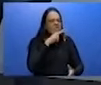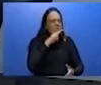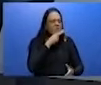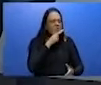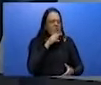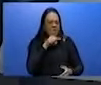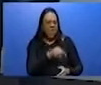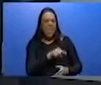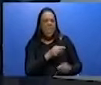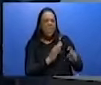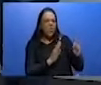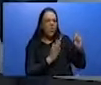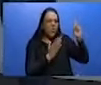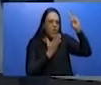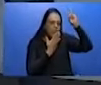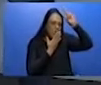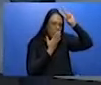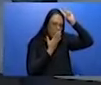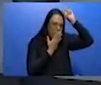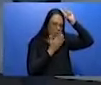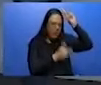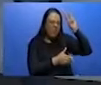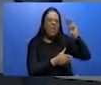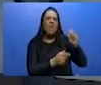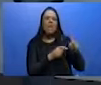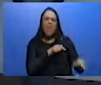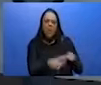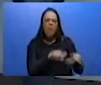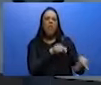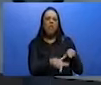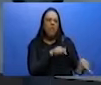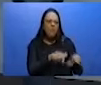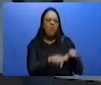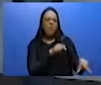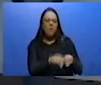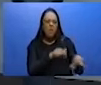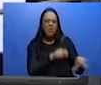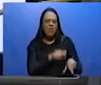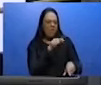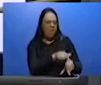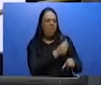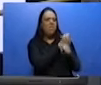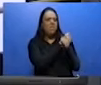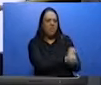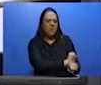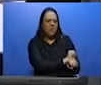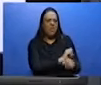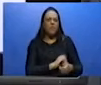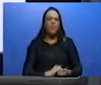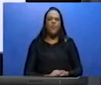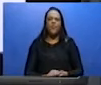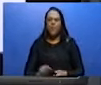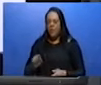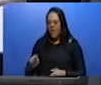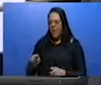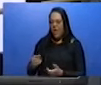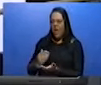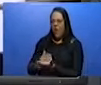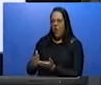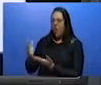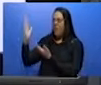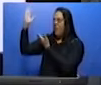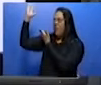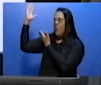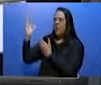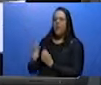vai dar muito certo, né, pessoal? Olha lá, outra foto das capitanias hereditárias, ó, lá de São Vicente, que hoje é o estado de